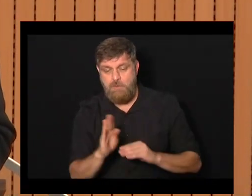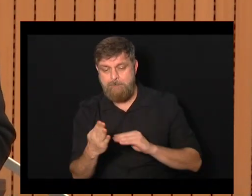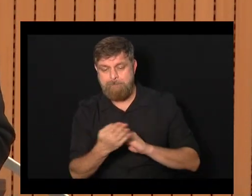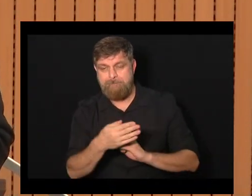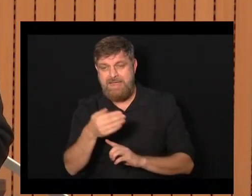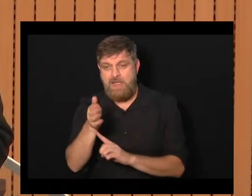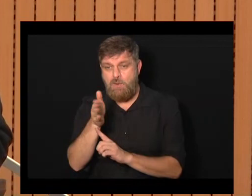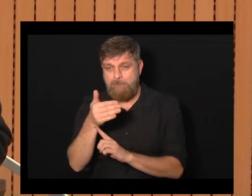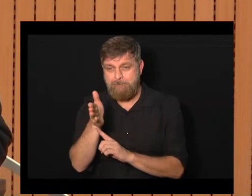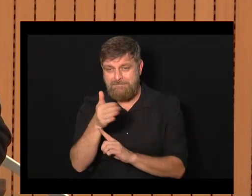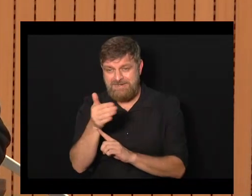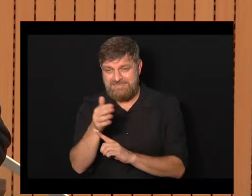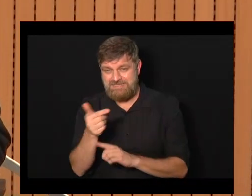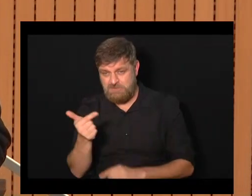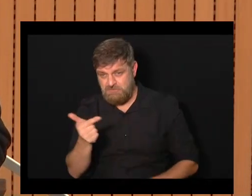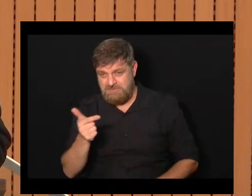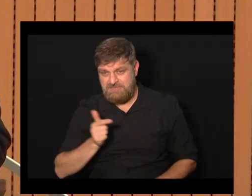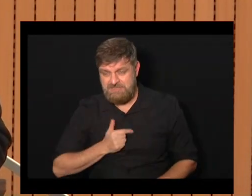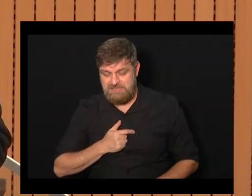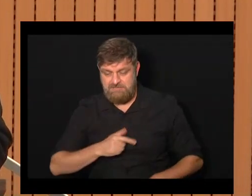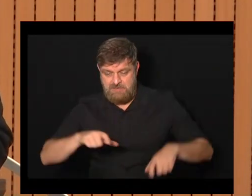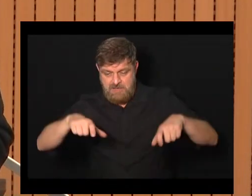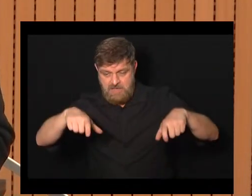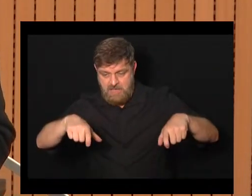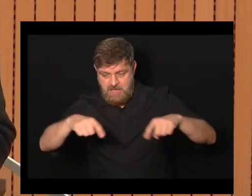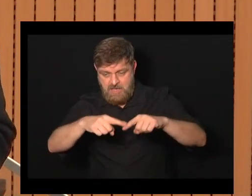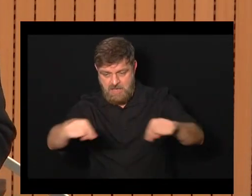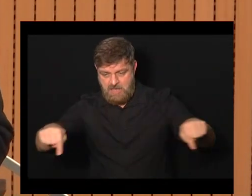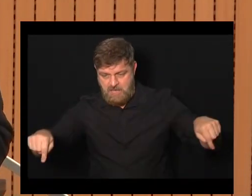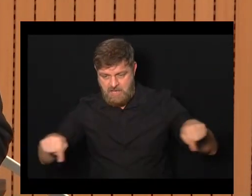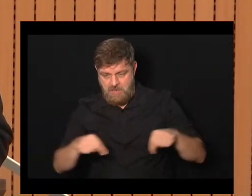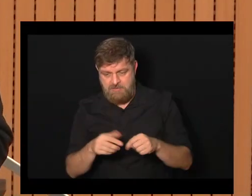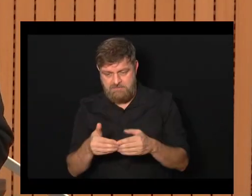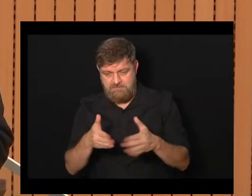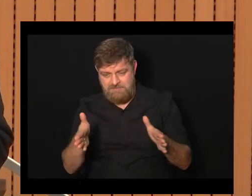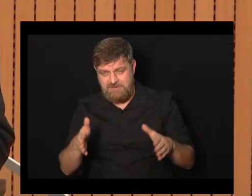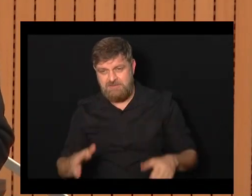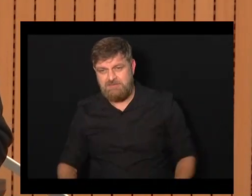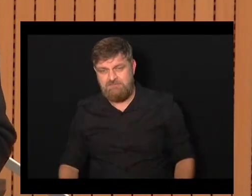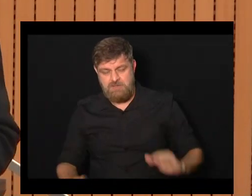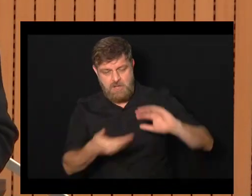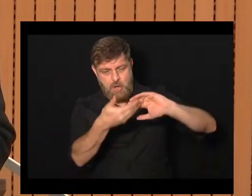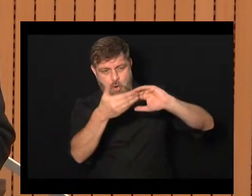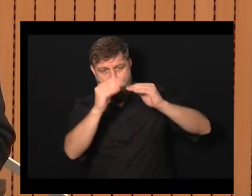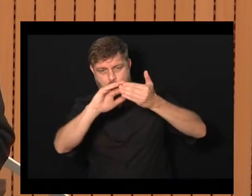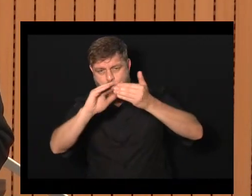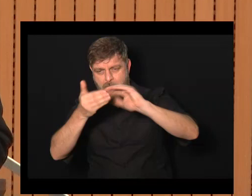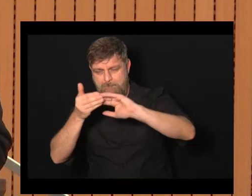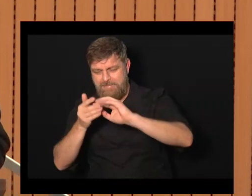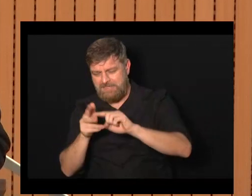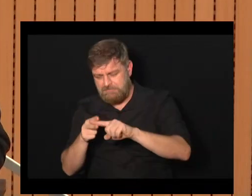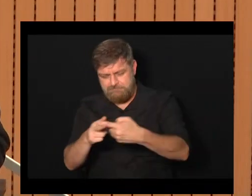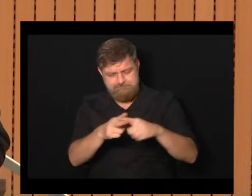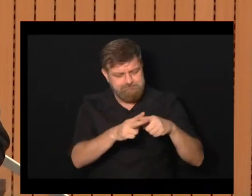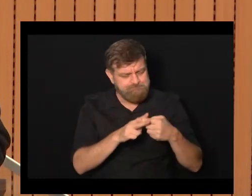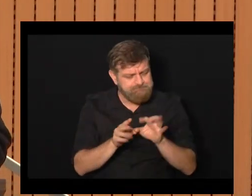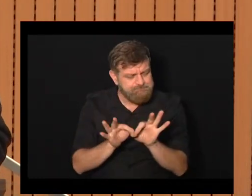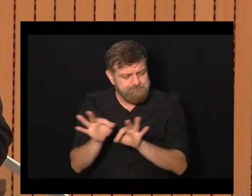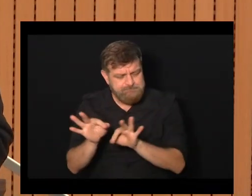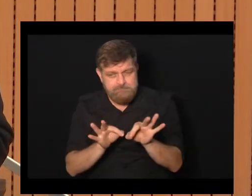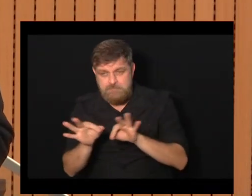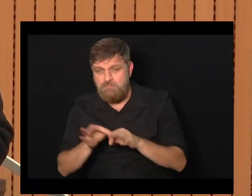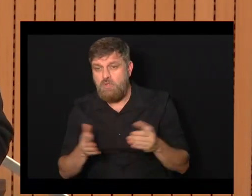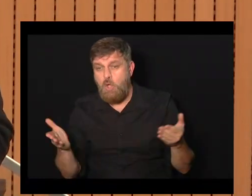foi inaugurada recentemente a quadra da 38. Foi totalmente coberta, foi totalmente revitalizada e hoje é um local